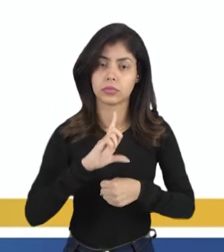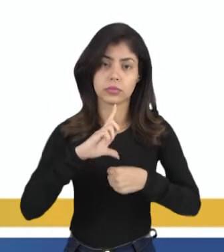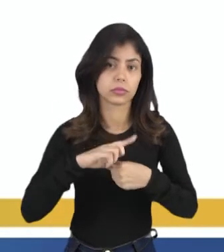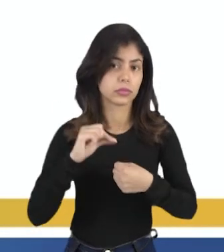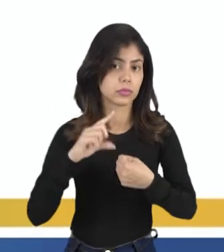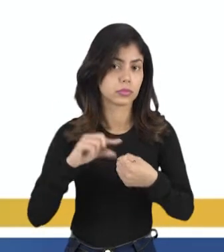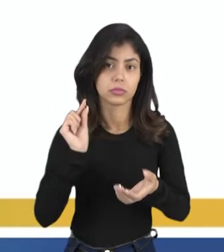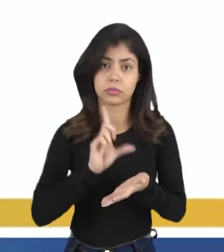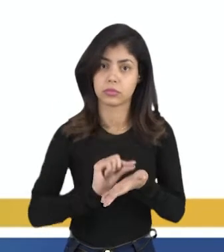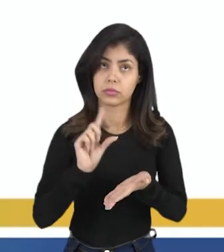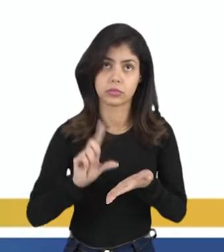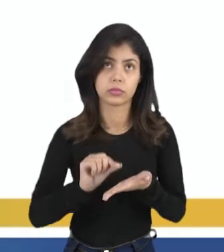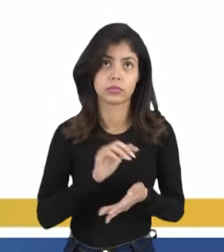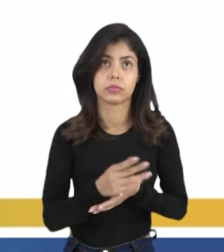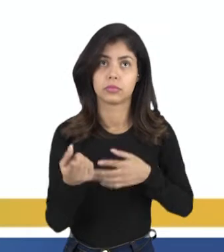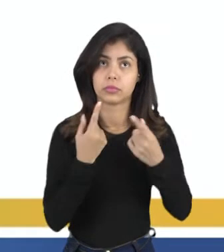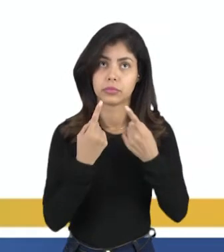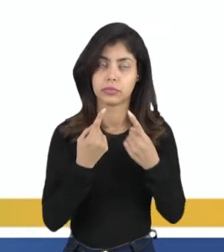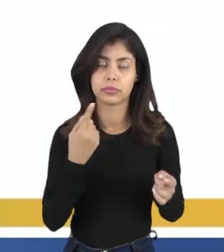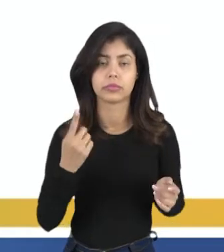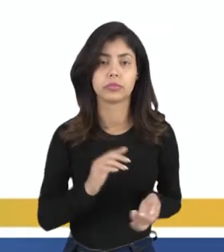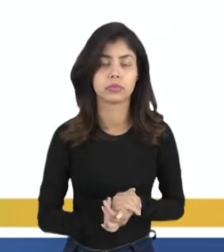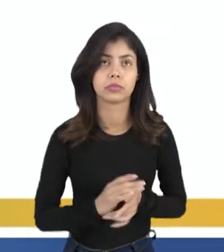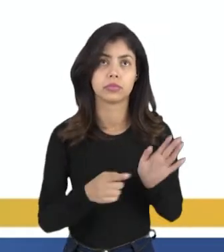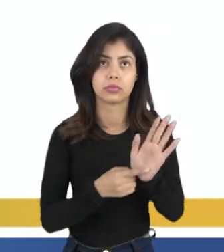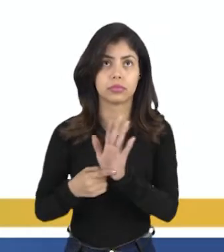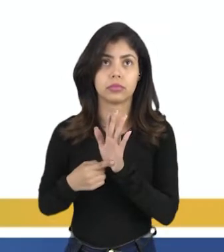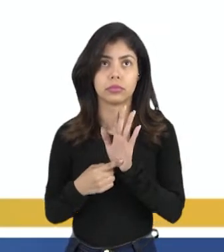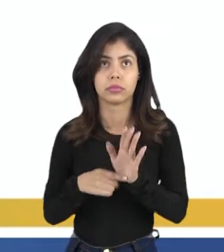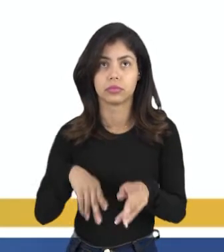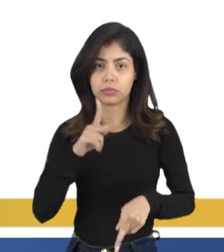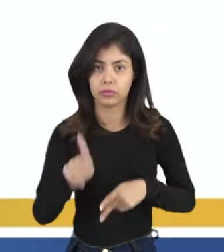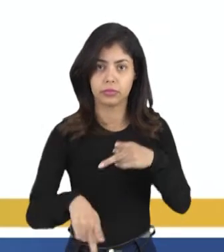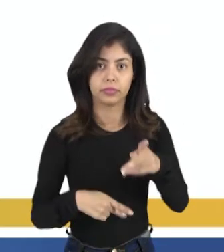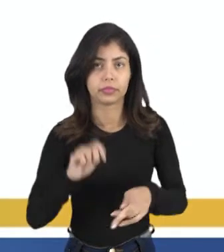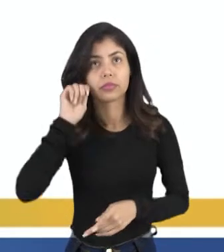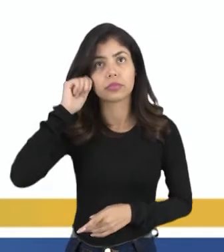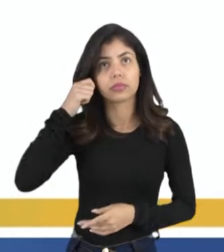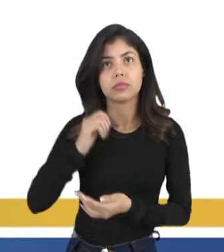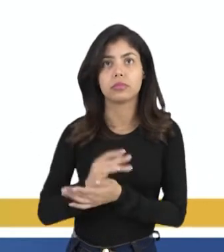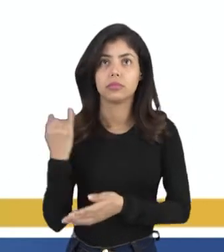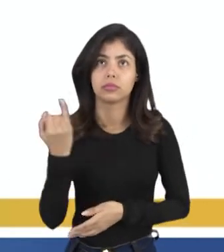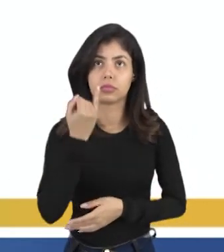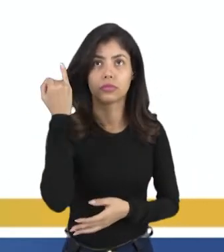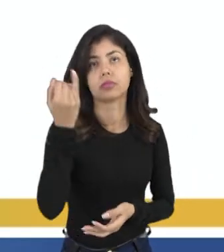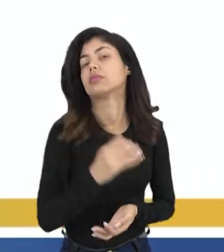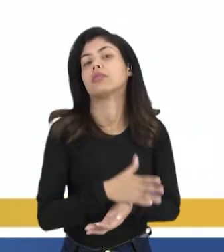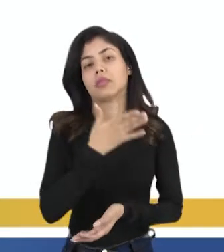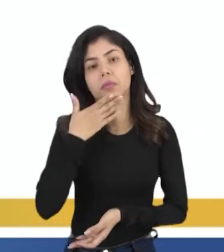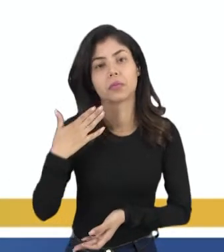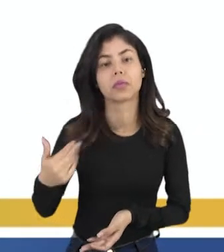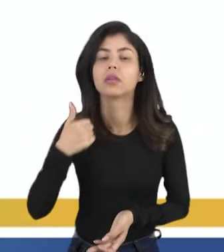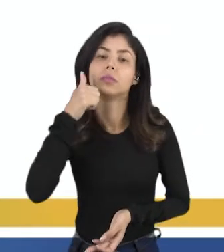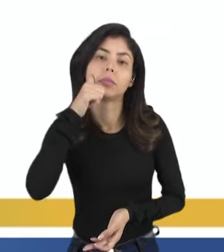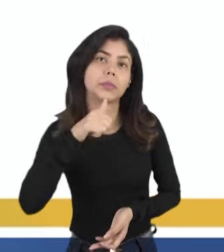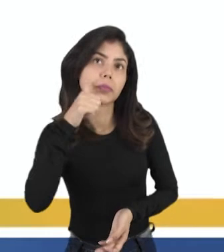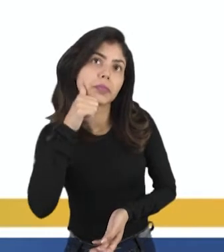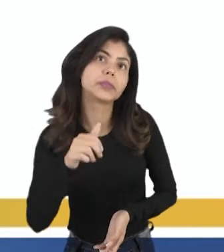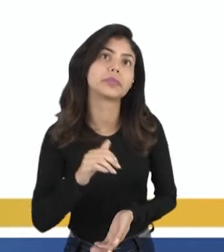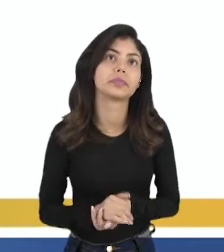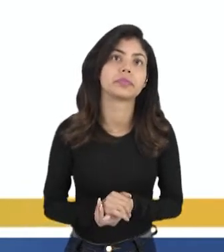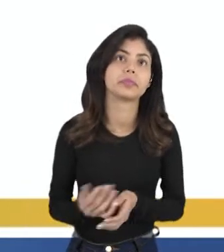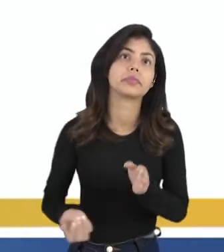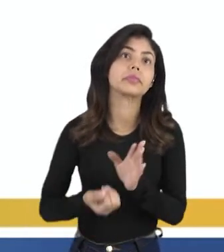por finalidade discutir a representação da população negra, especialmente da mulher negra, em imagens